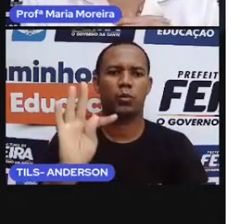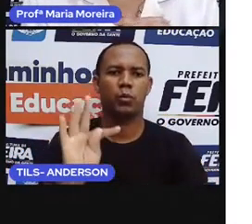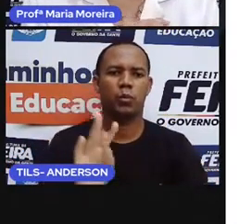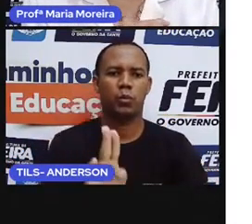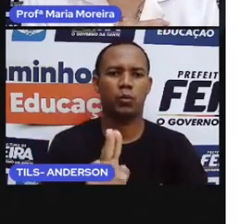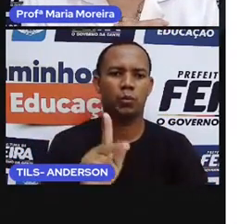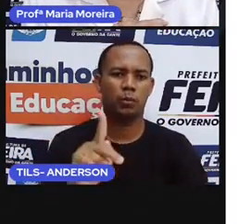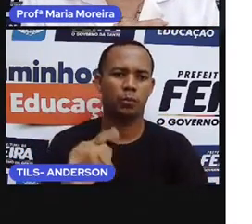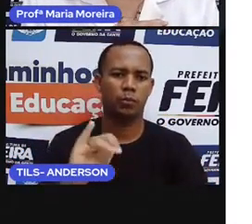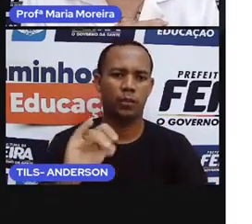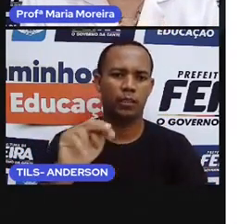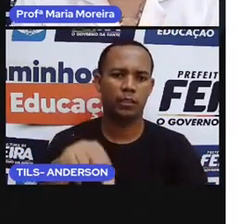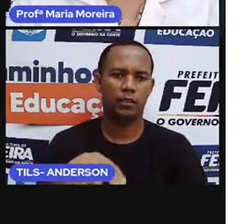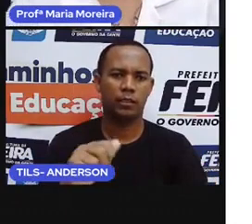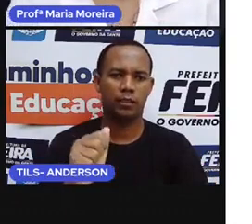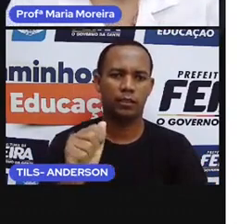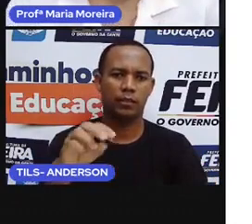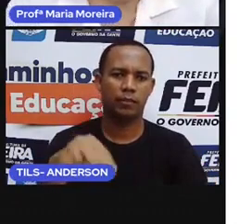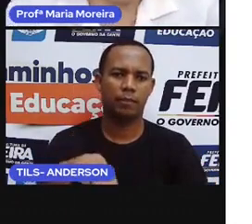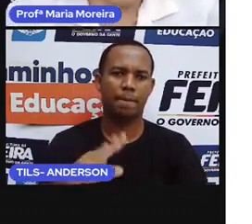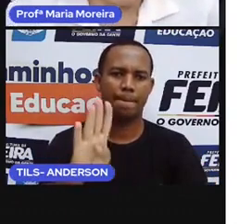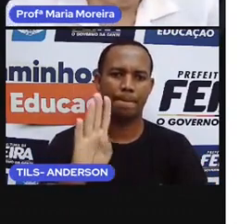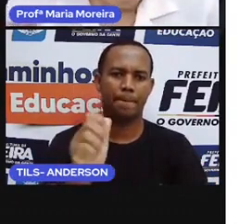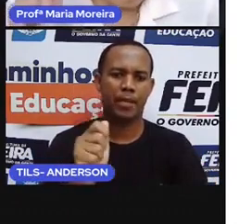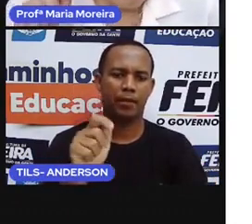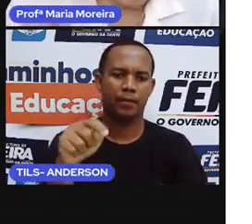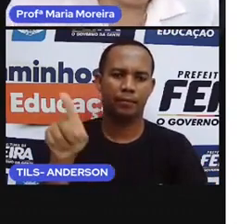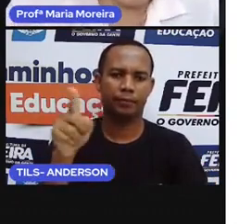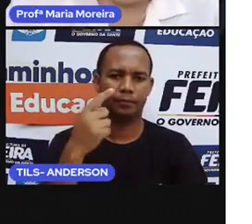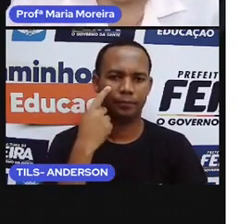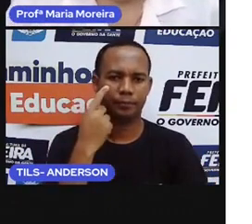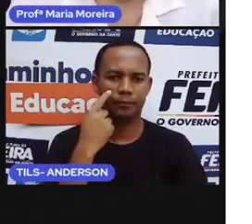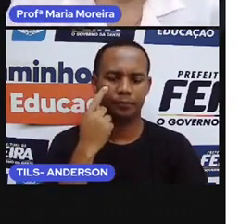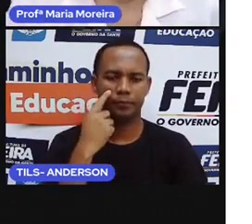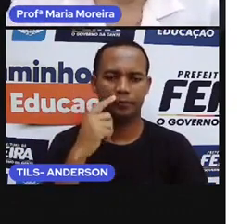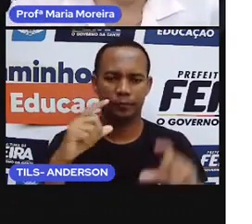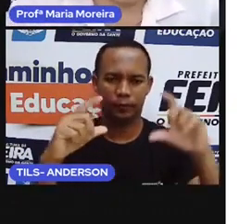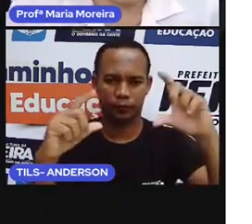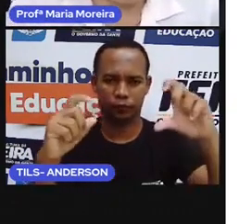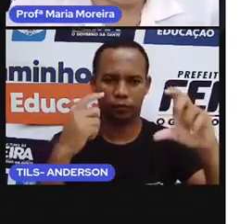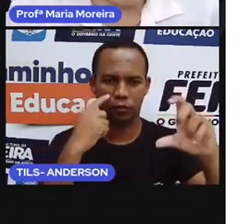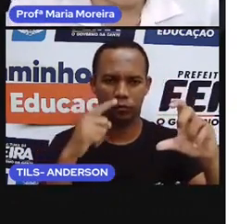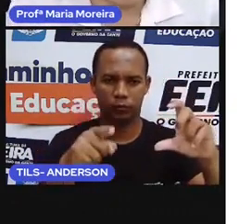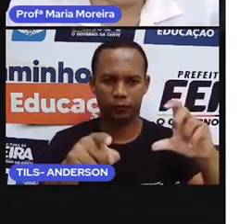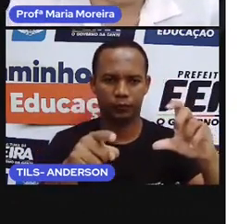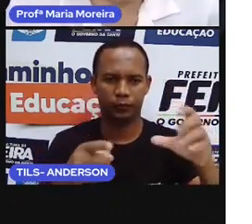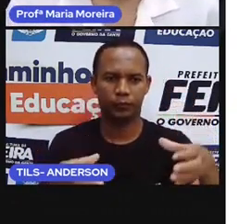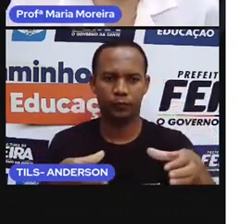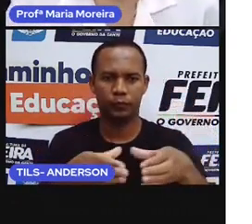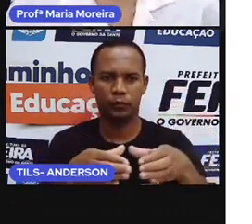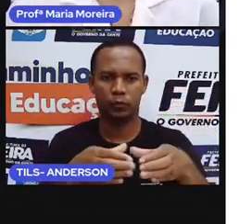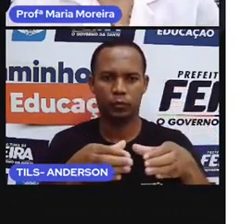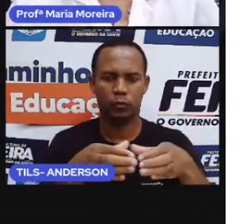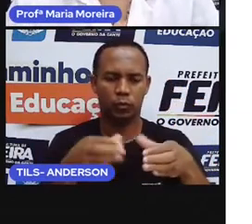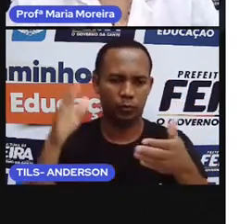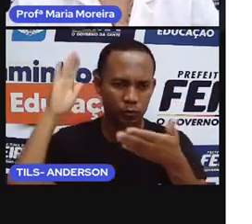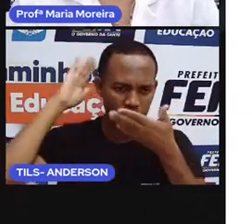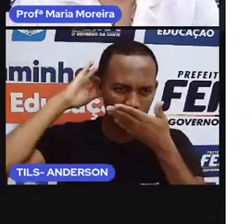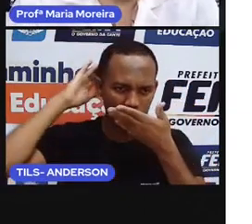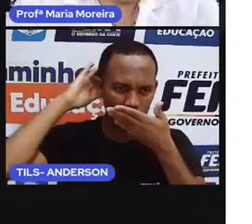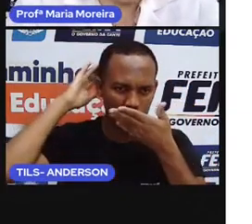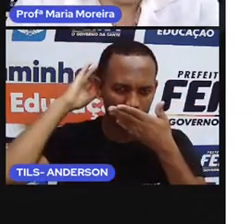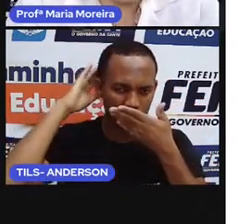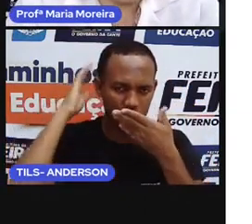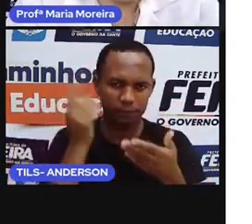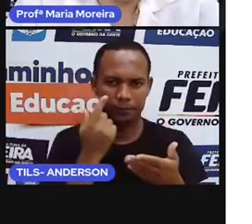essa tribo indígena, certo? Então, vamos lá. Aqui é uma foto, né, dos indígenas, dos